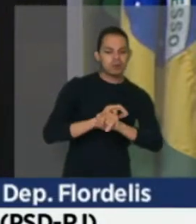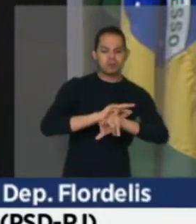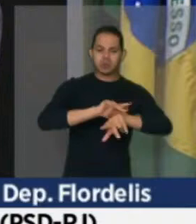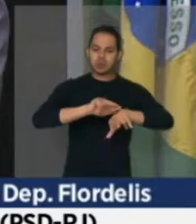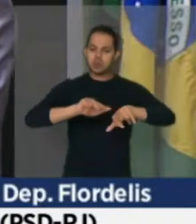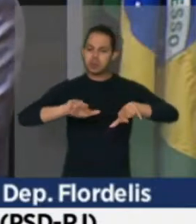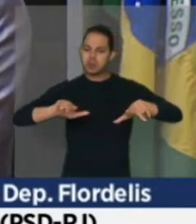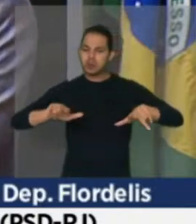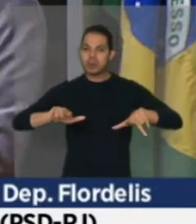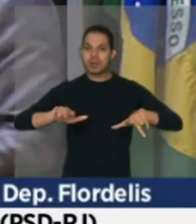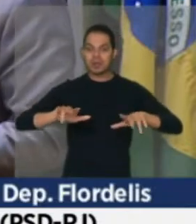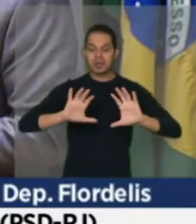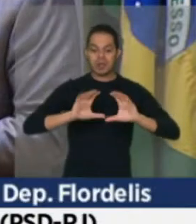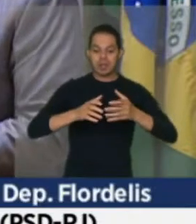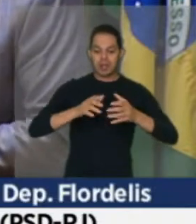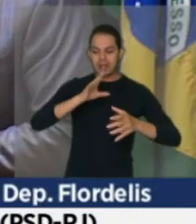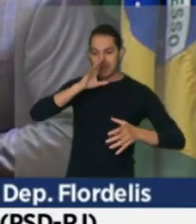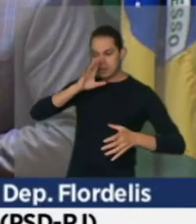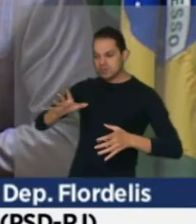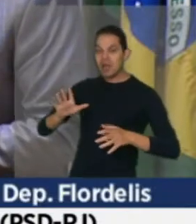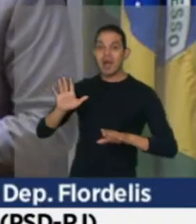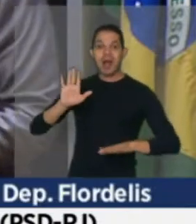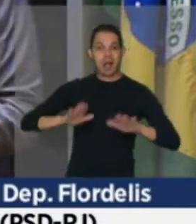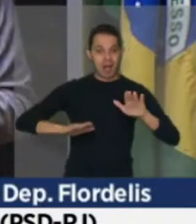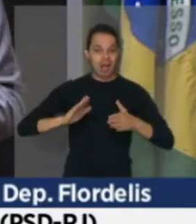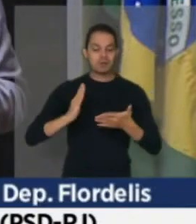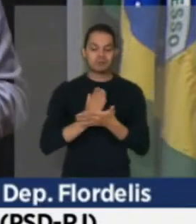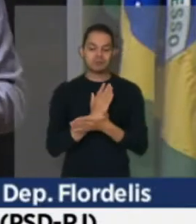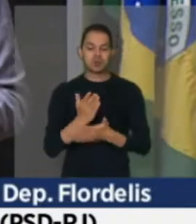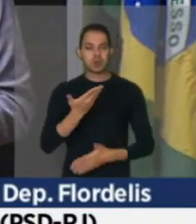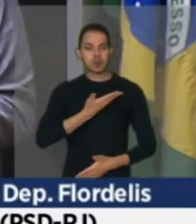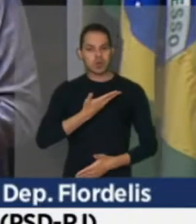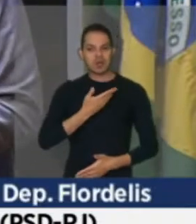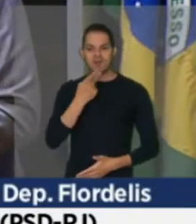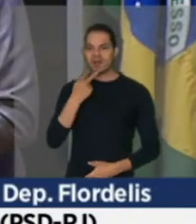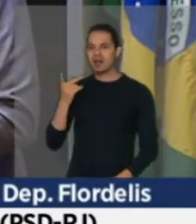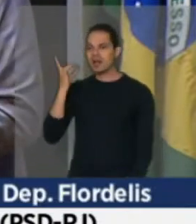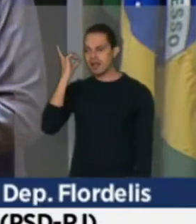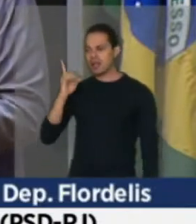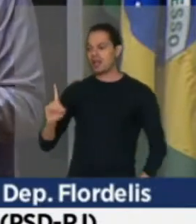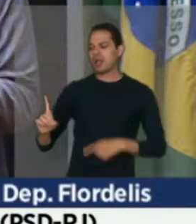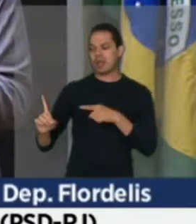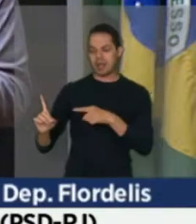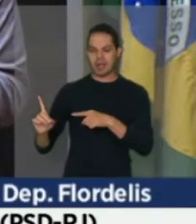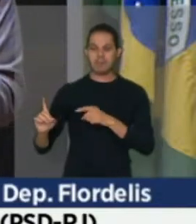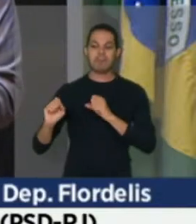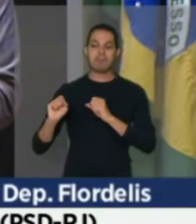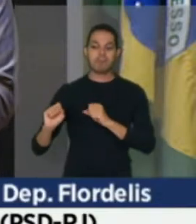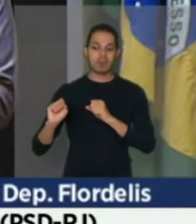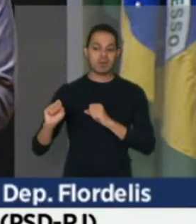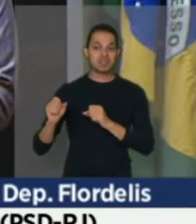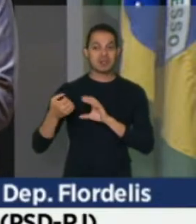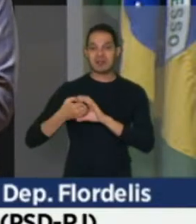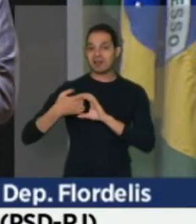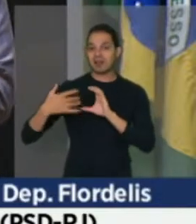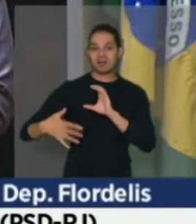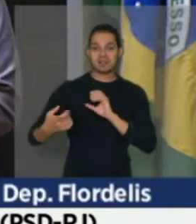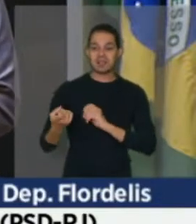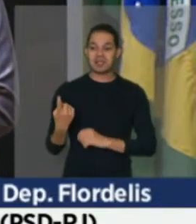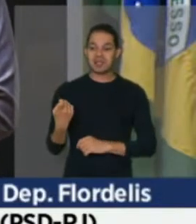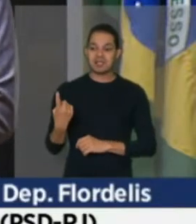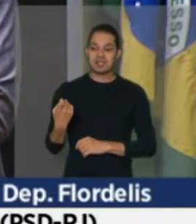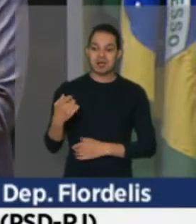a acusação e até colegas reconhecem que o fato dela ser deputada federal talvez seja a única característica